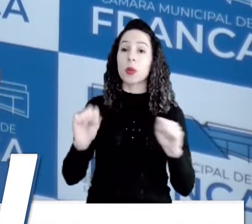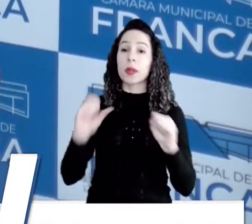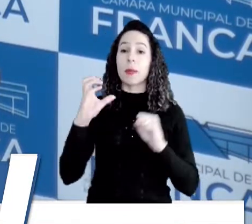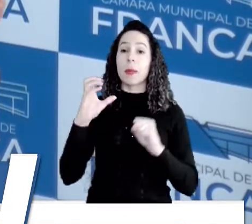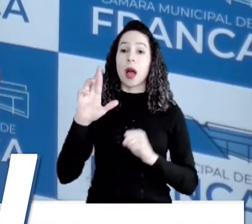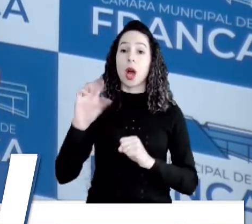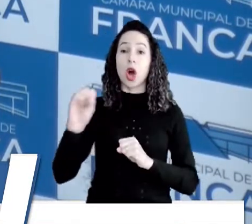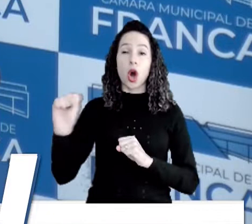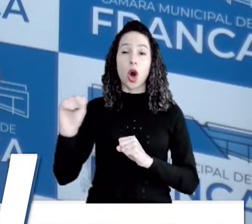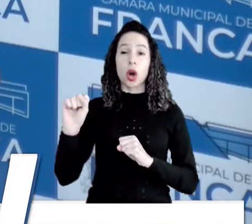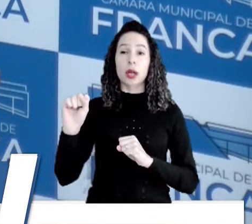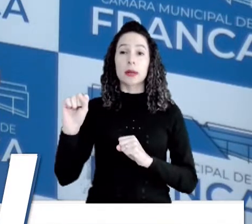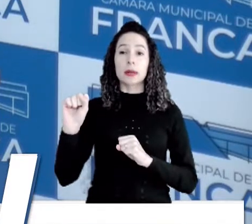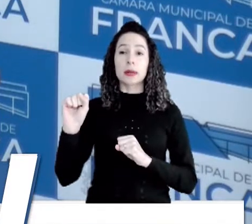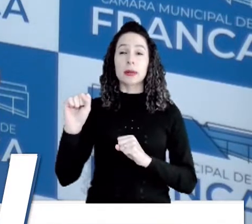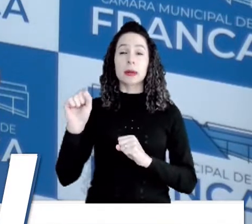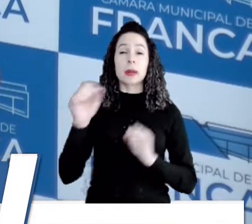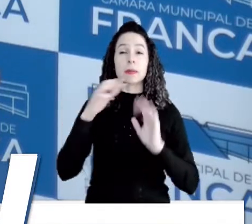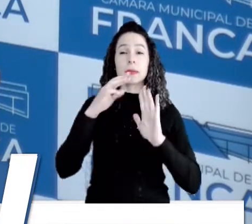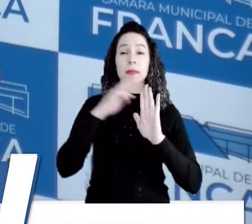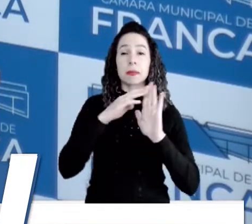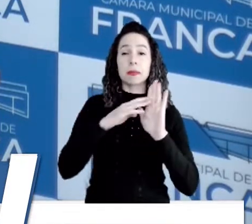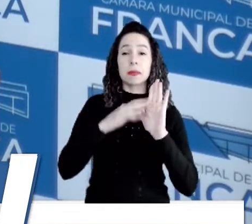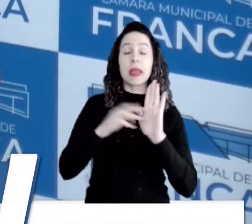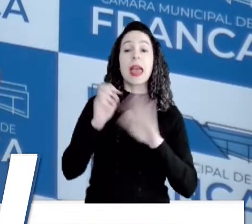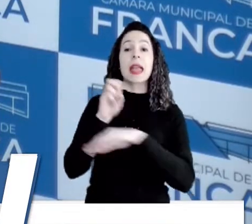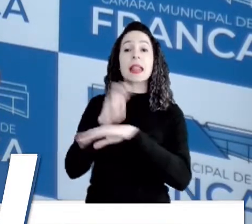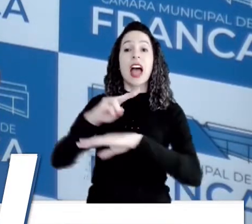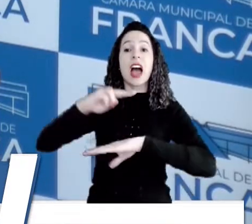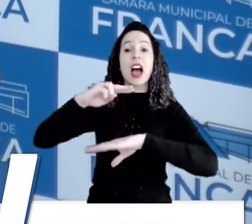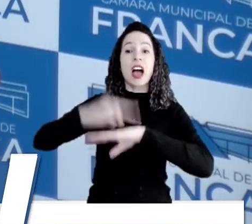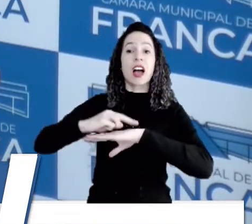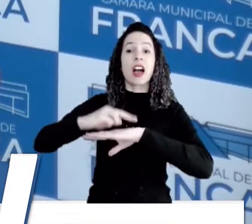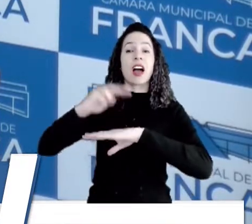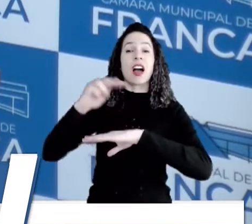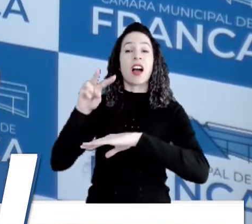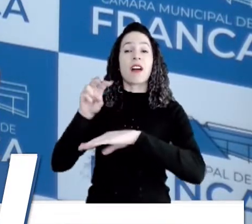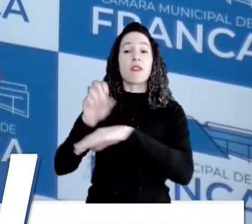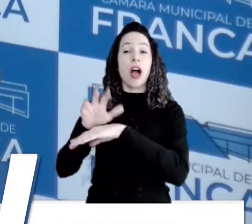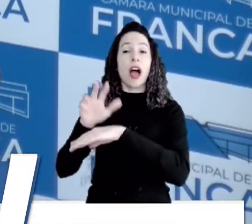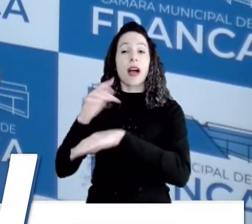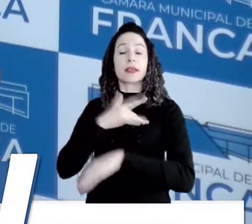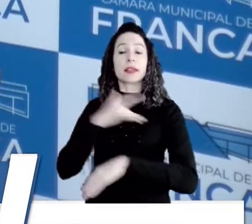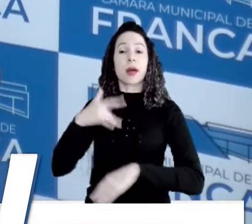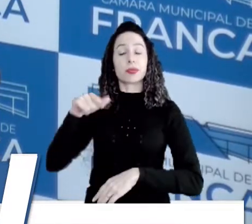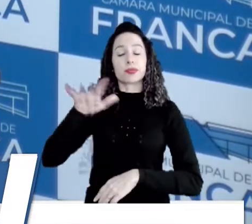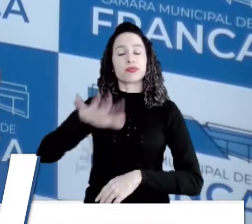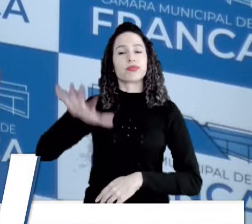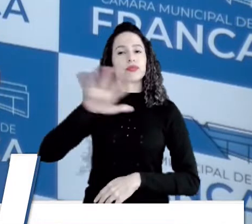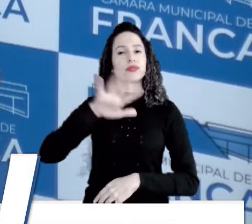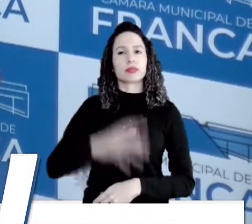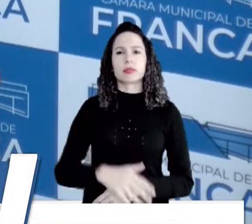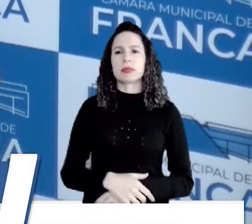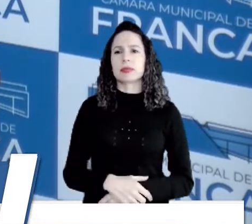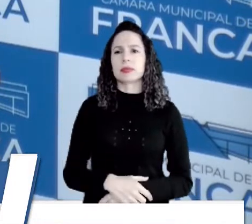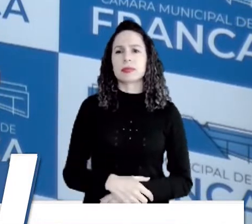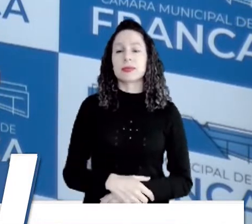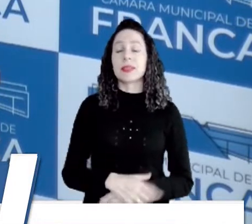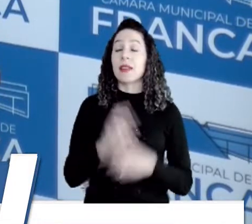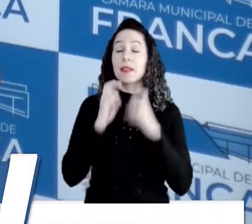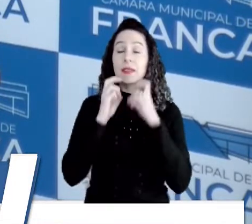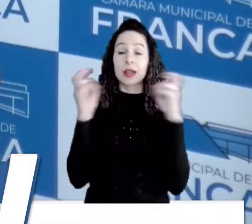de regularização de vagas na saúde na nossa região. É